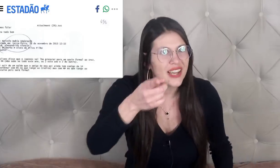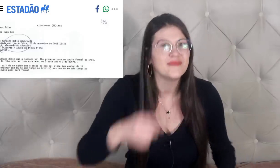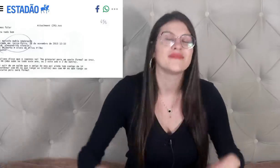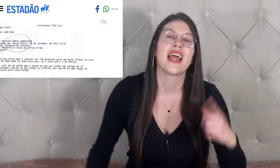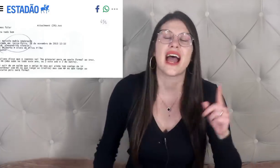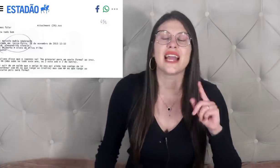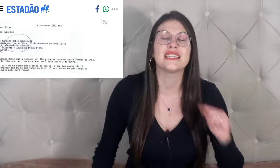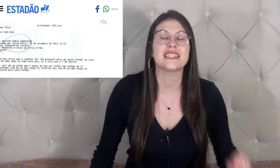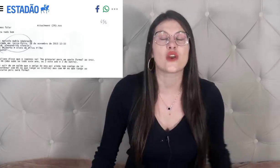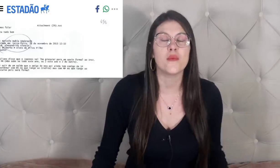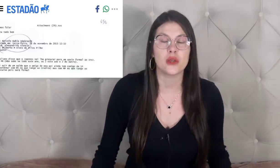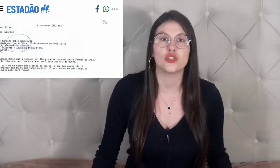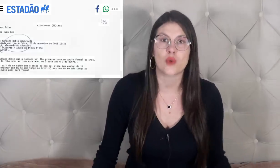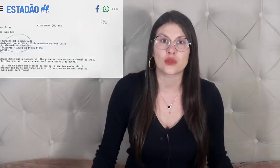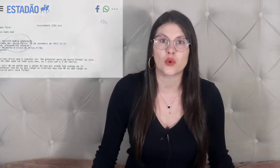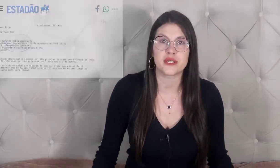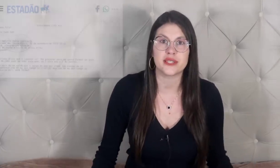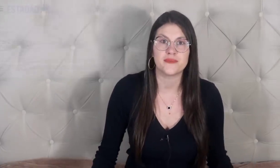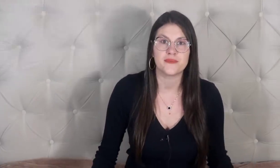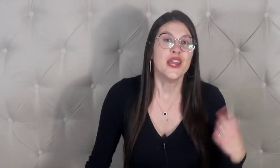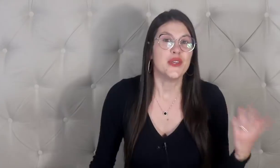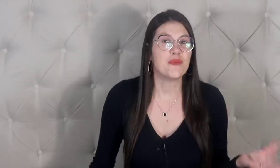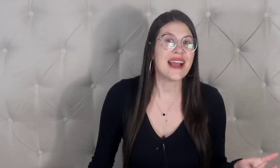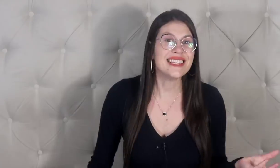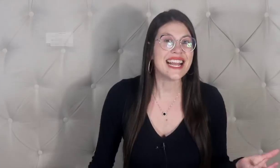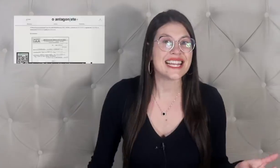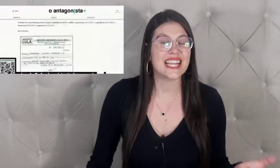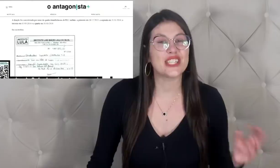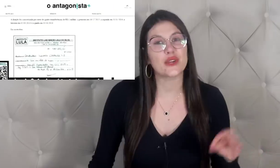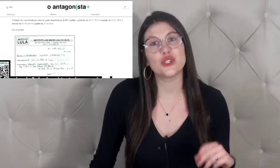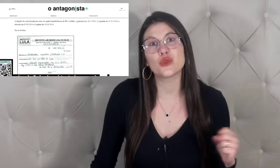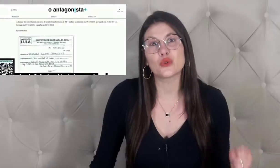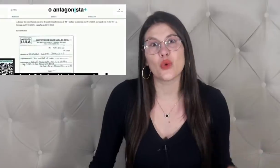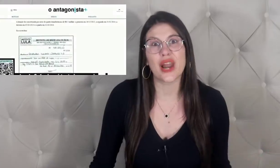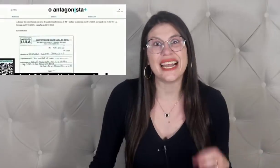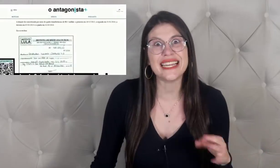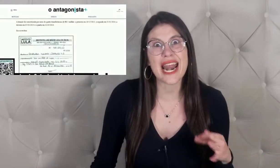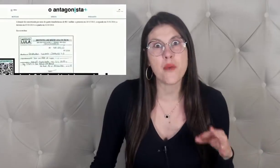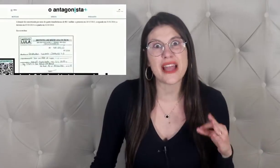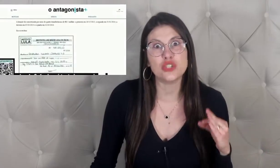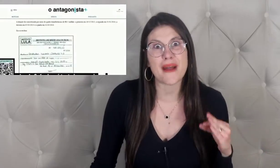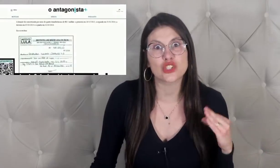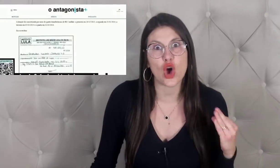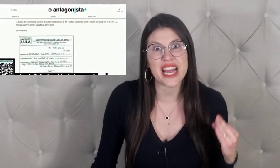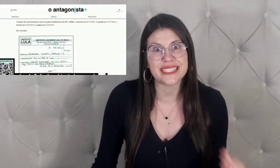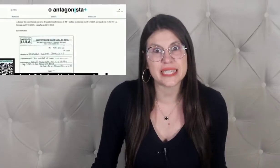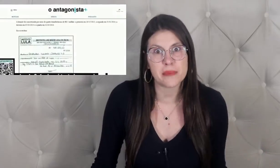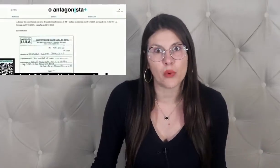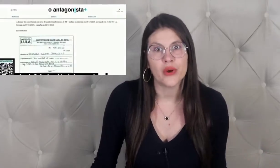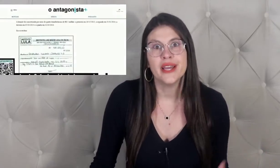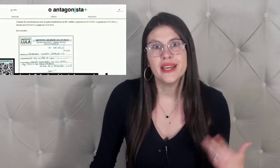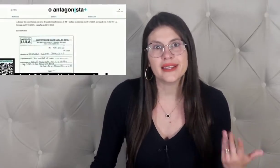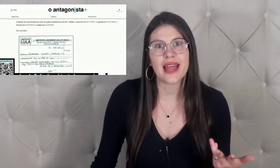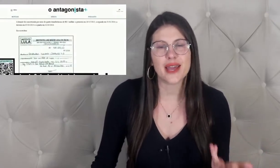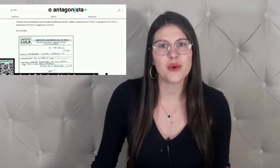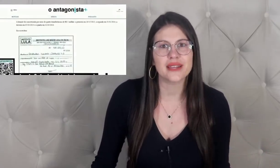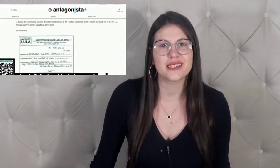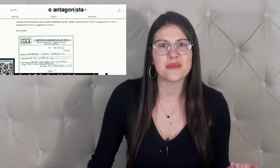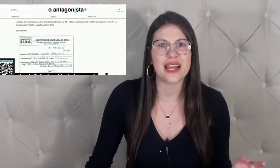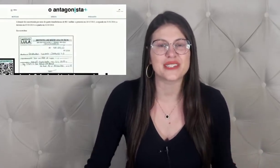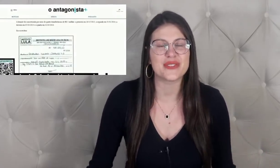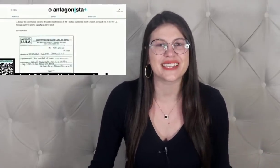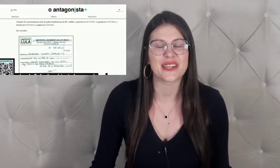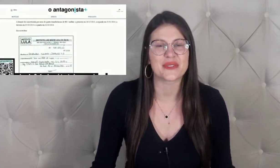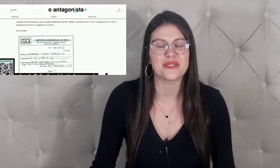é o Lula, ainda tem comigo de 14. E o mais interessante é que o Instituto Lula literalmente passou recibo. E tá